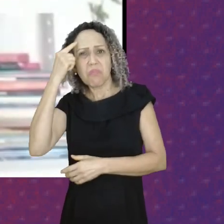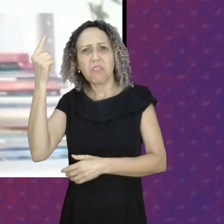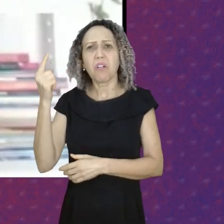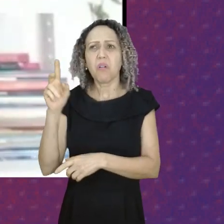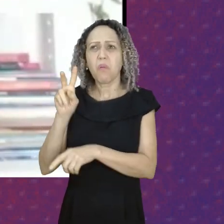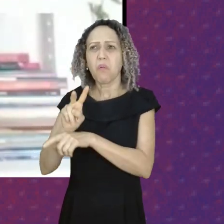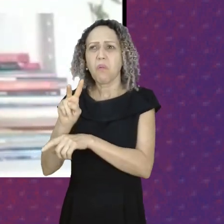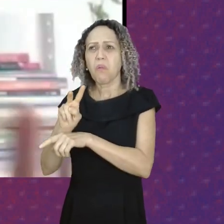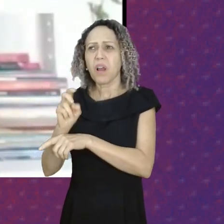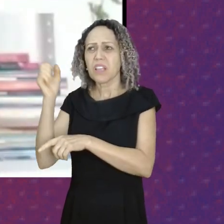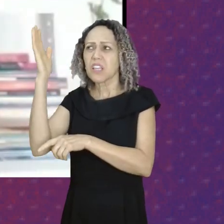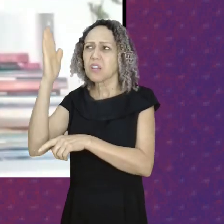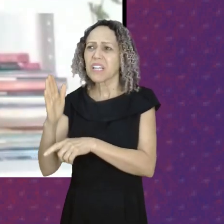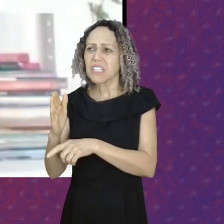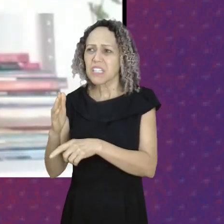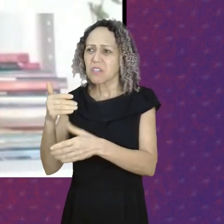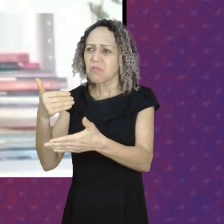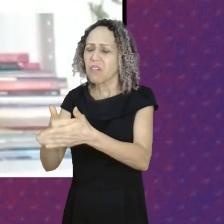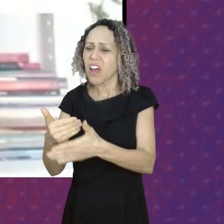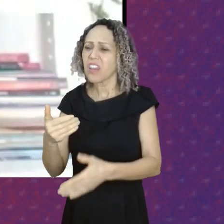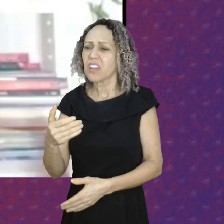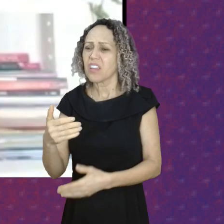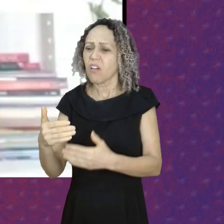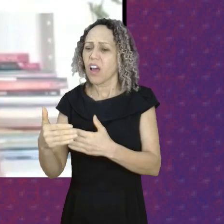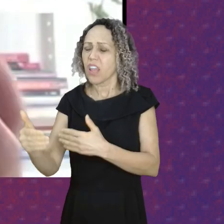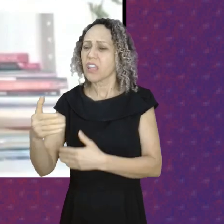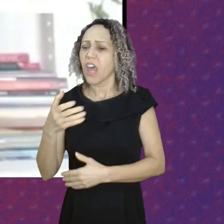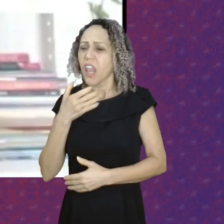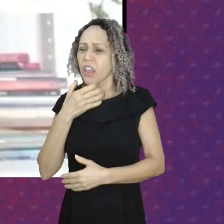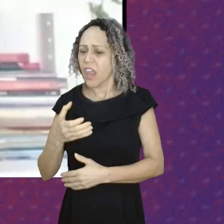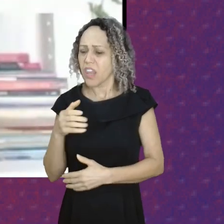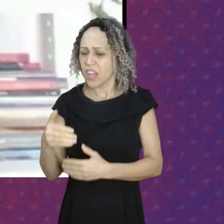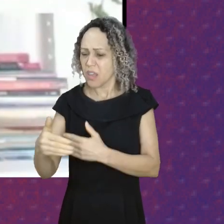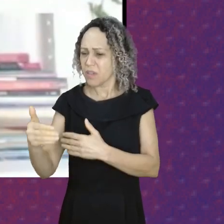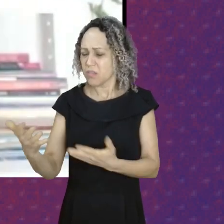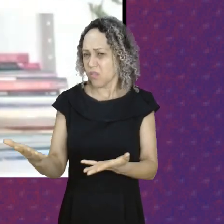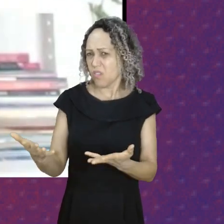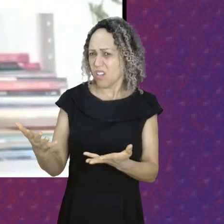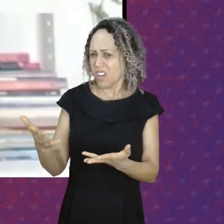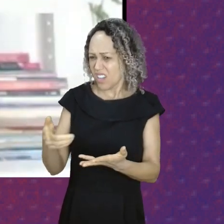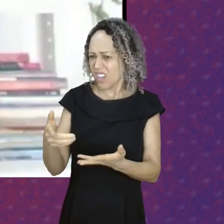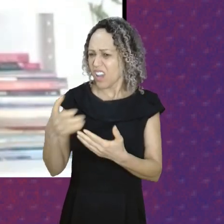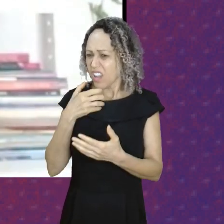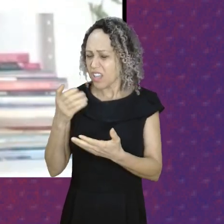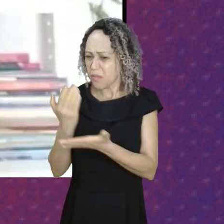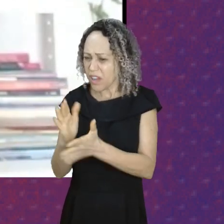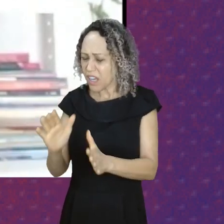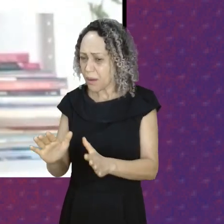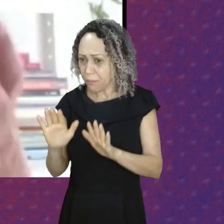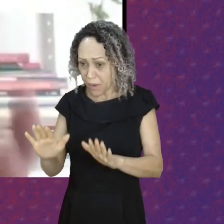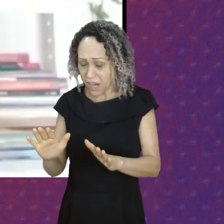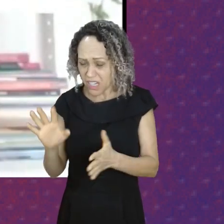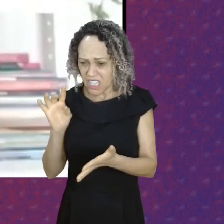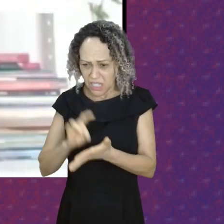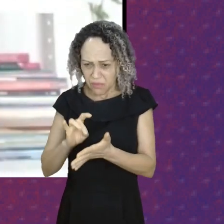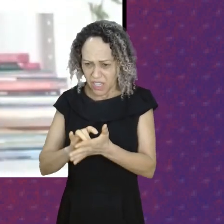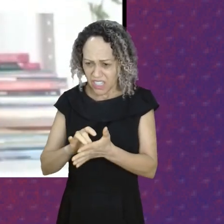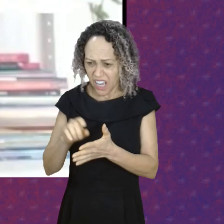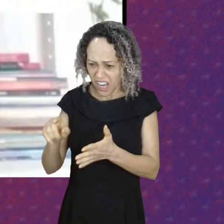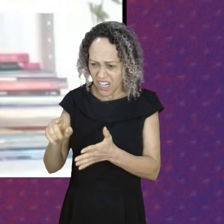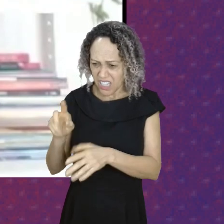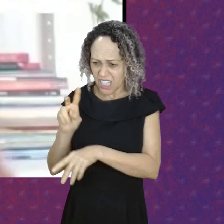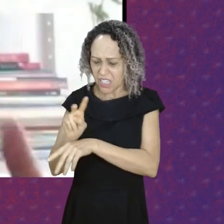dezembro, mas sem nenhum planejamento que se configure numa política pública com